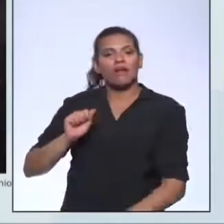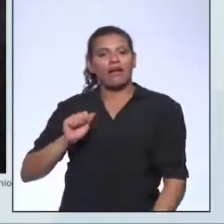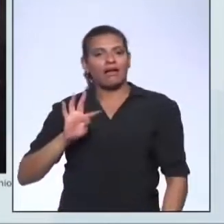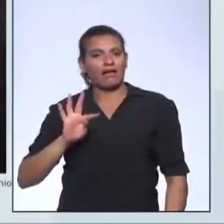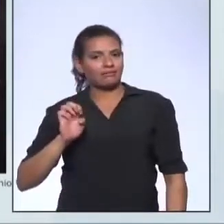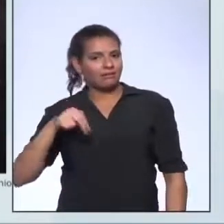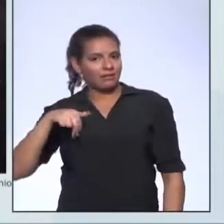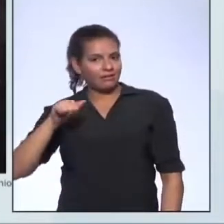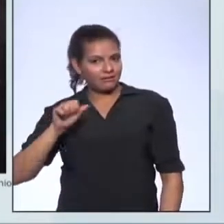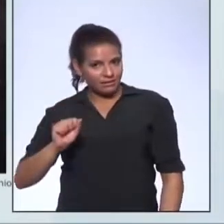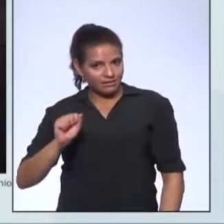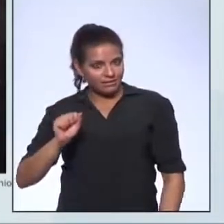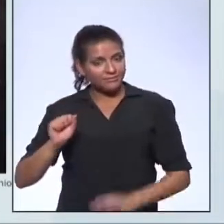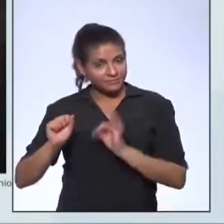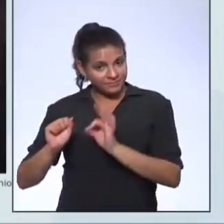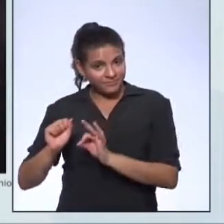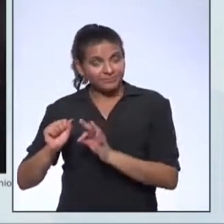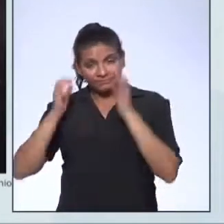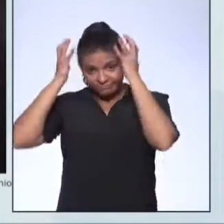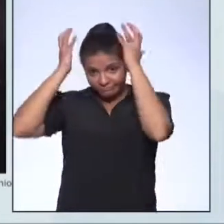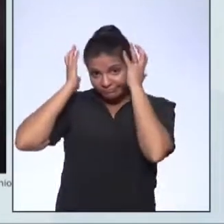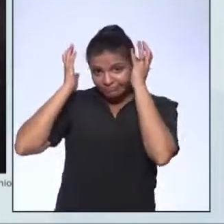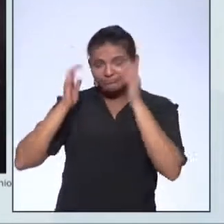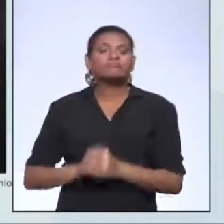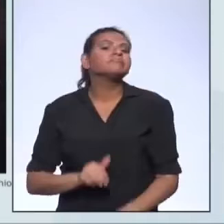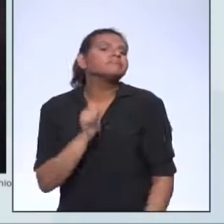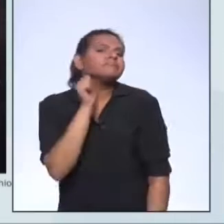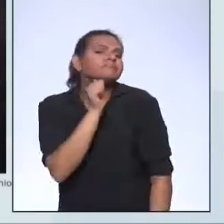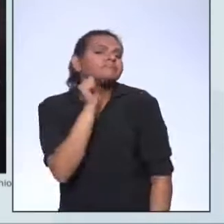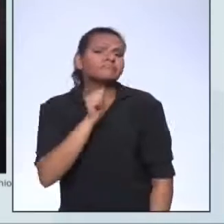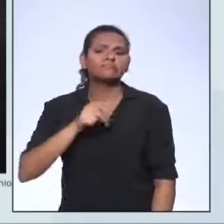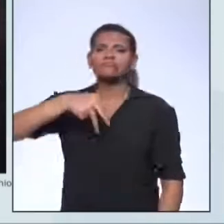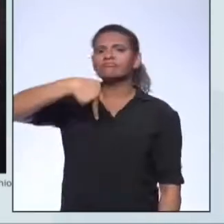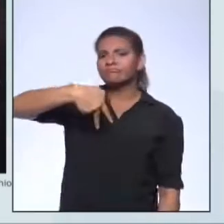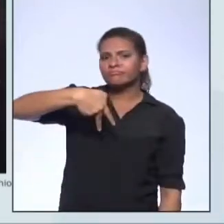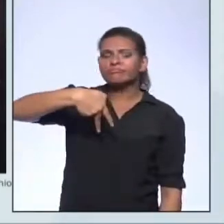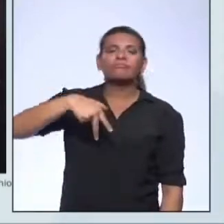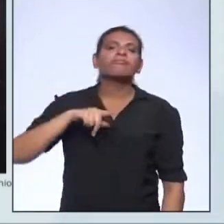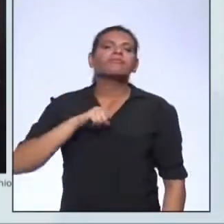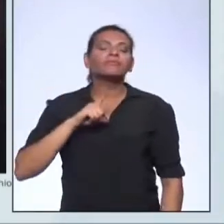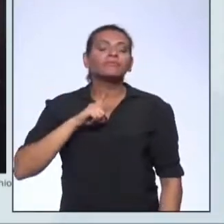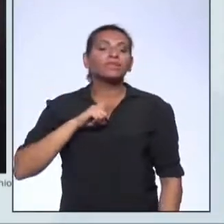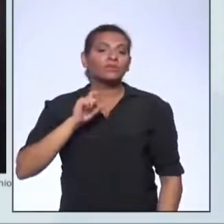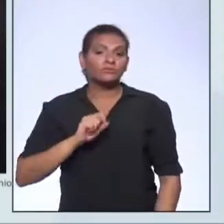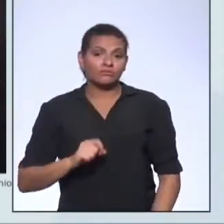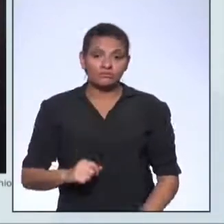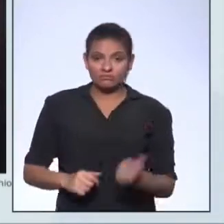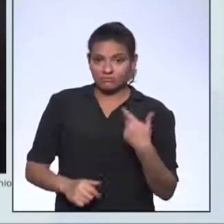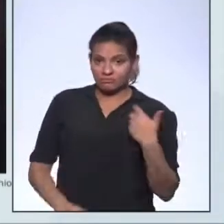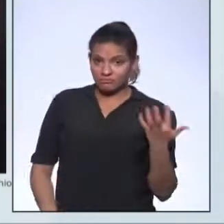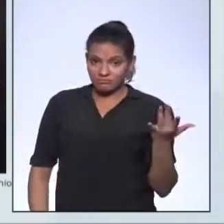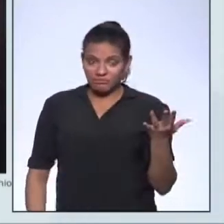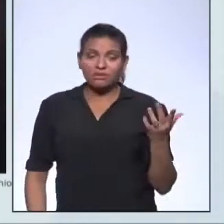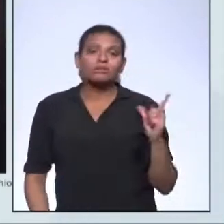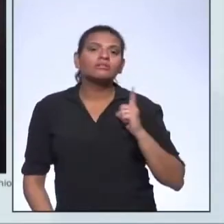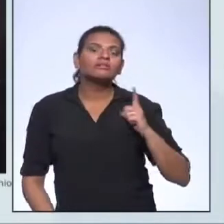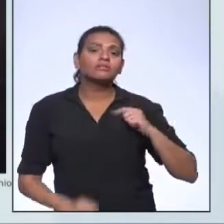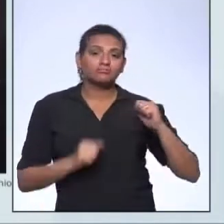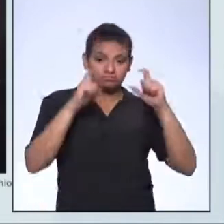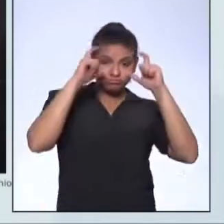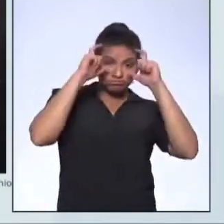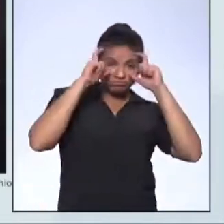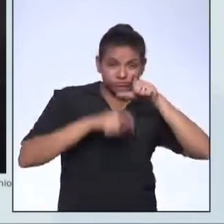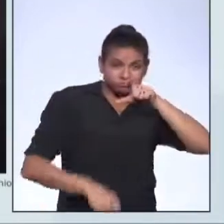Atenas. A mulher que está em pé, ela tem na mão esquerda uma coruja e é o símbolo